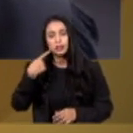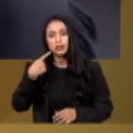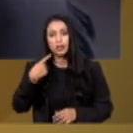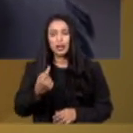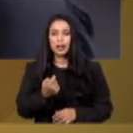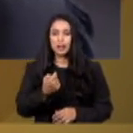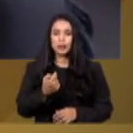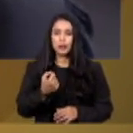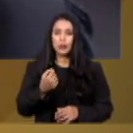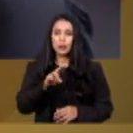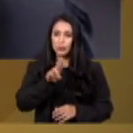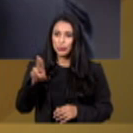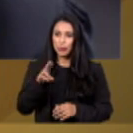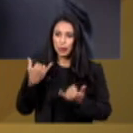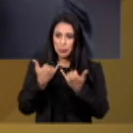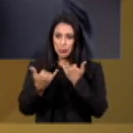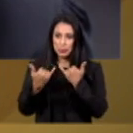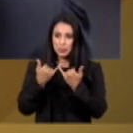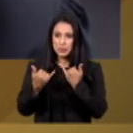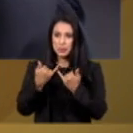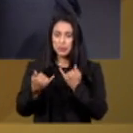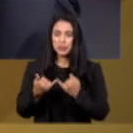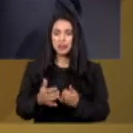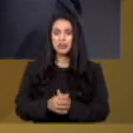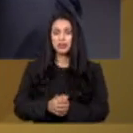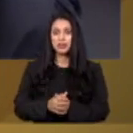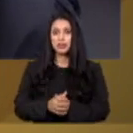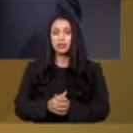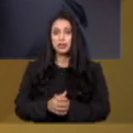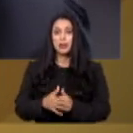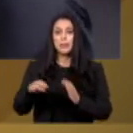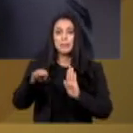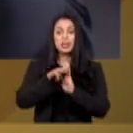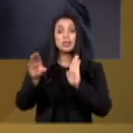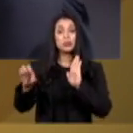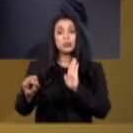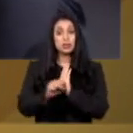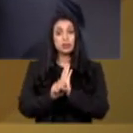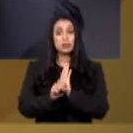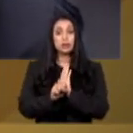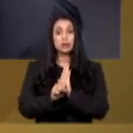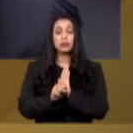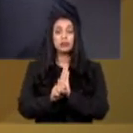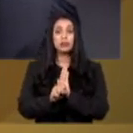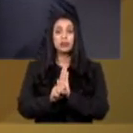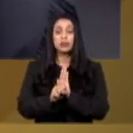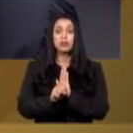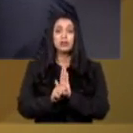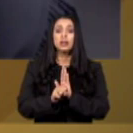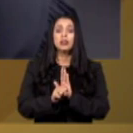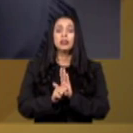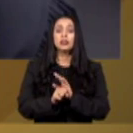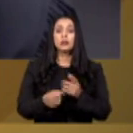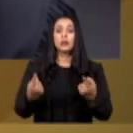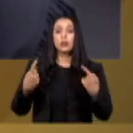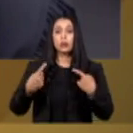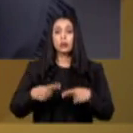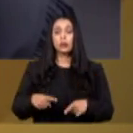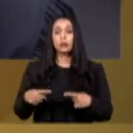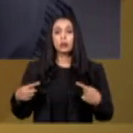501 é isso mandado de segurança o impetrado contra